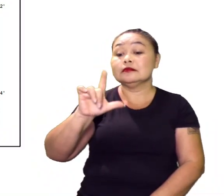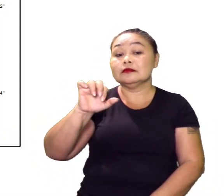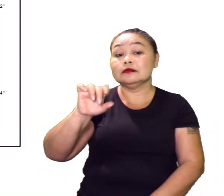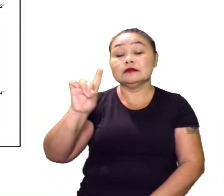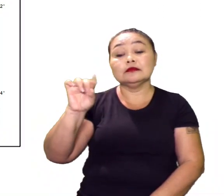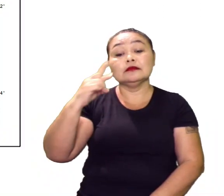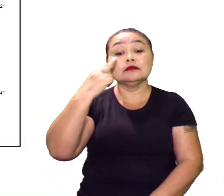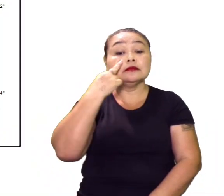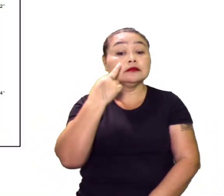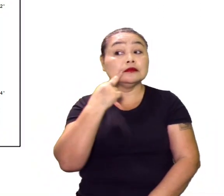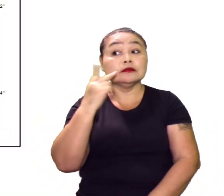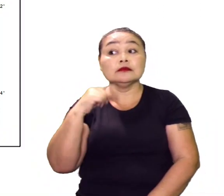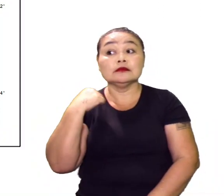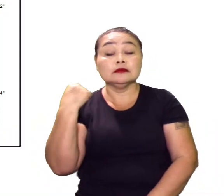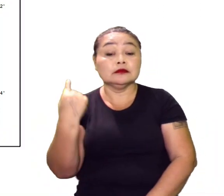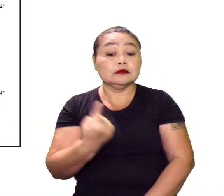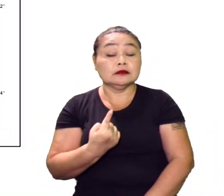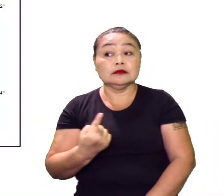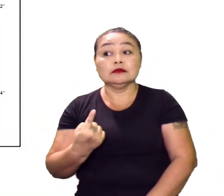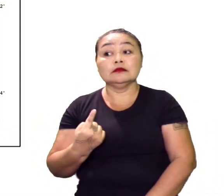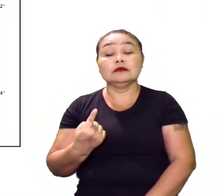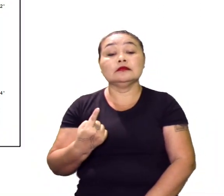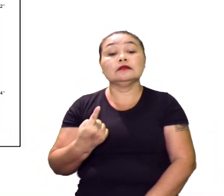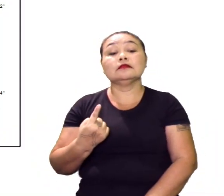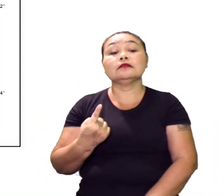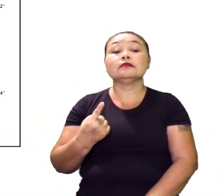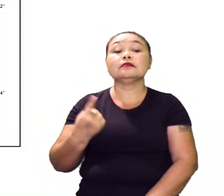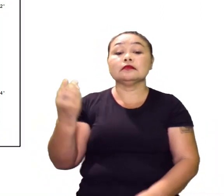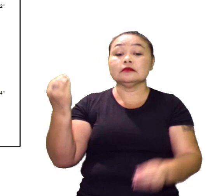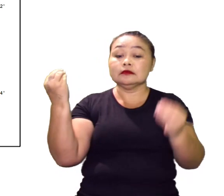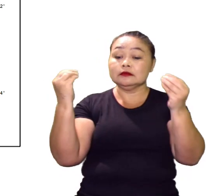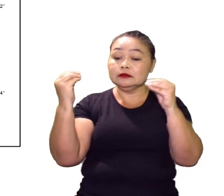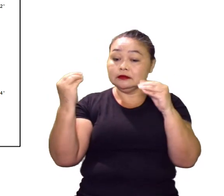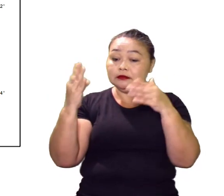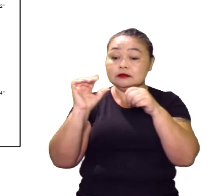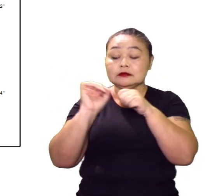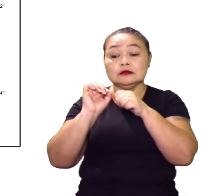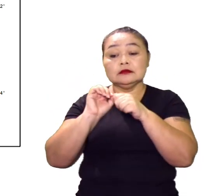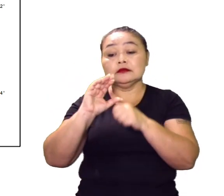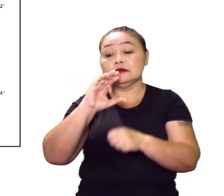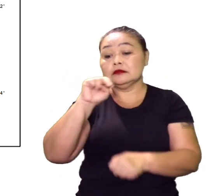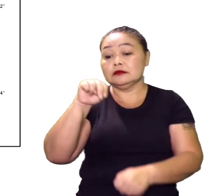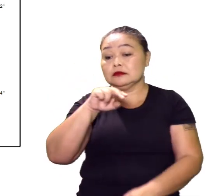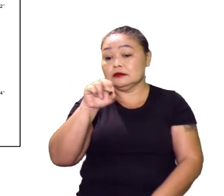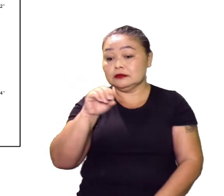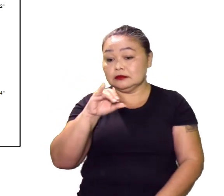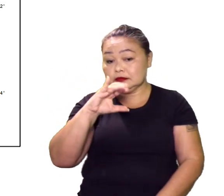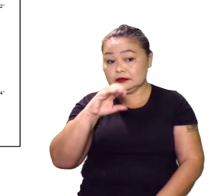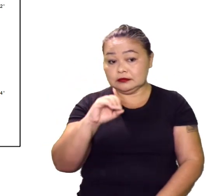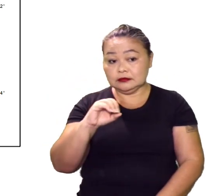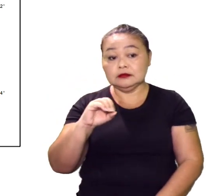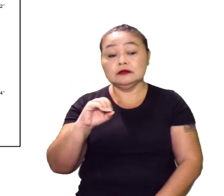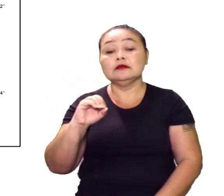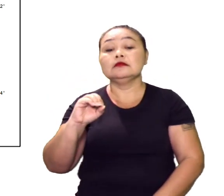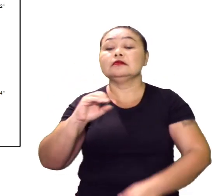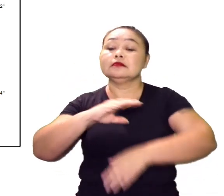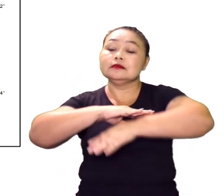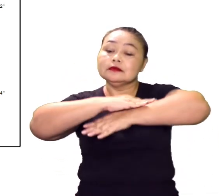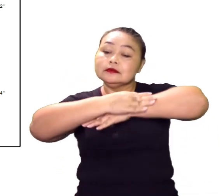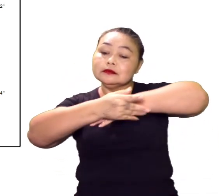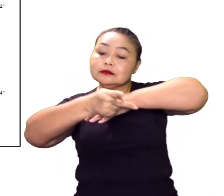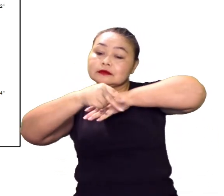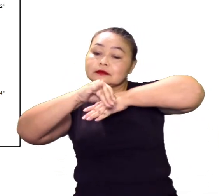nós temos aí a questão das coberturas sedimentares do período Cenozoico, da bacia dos